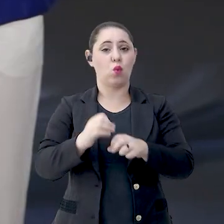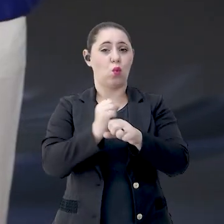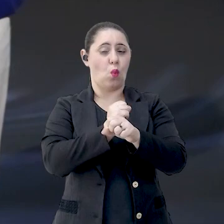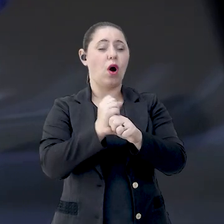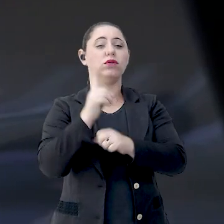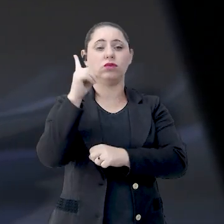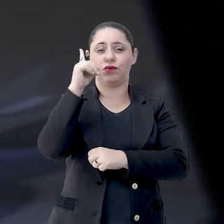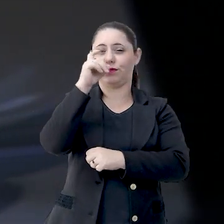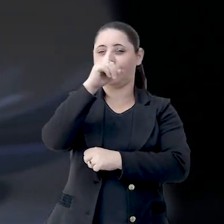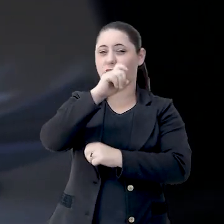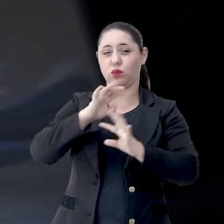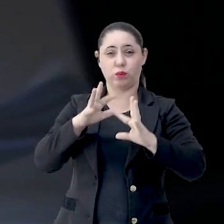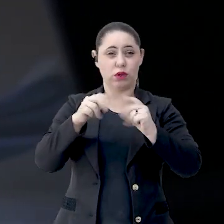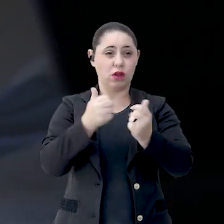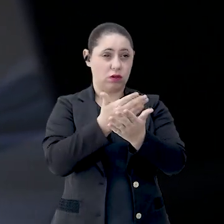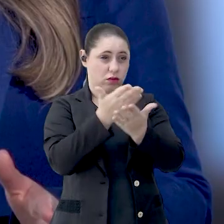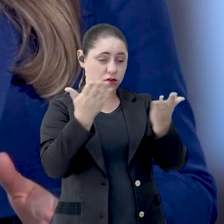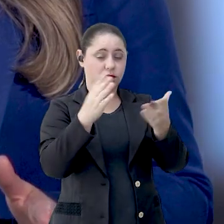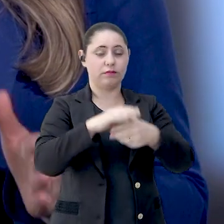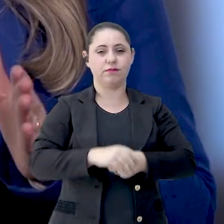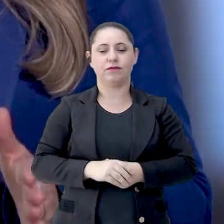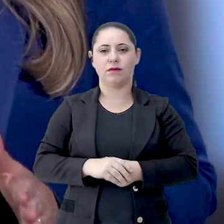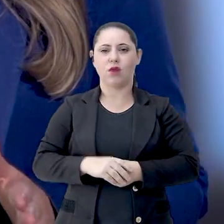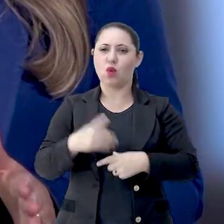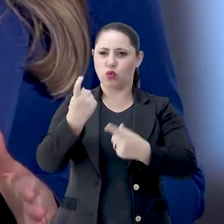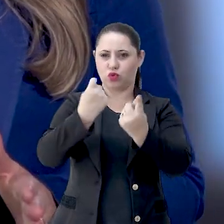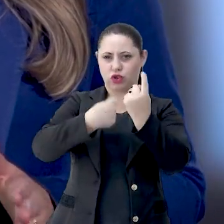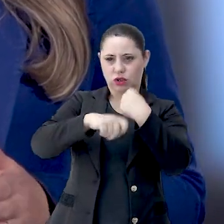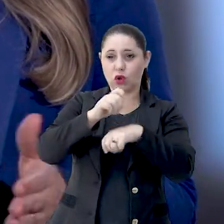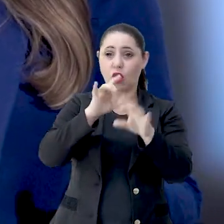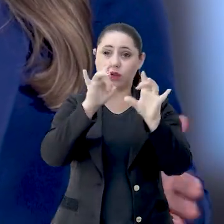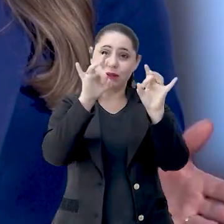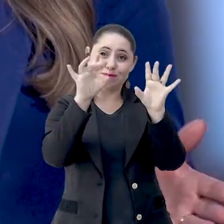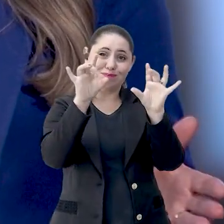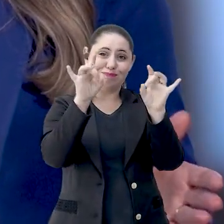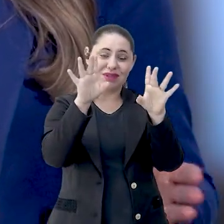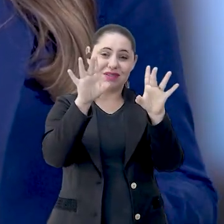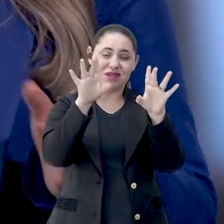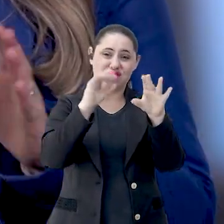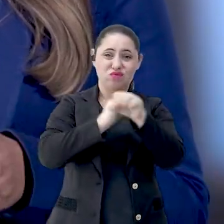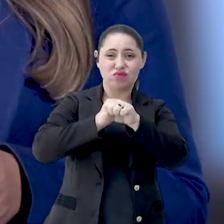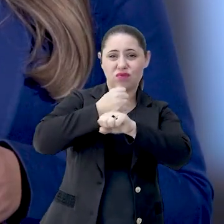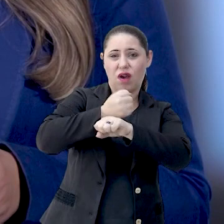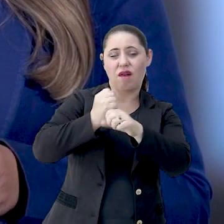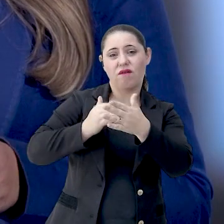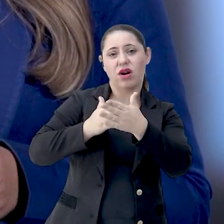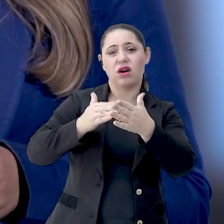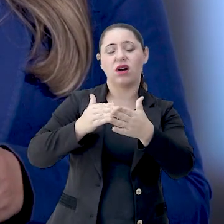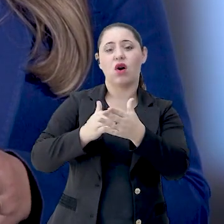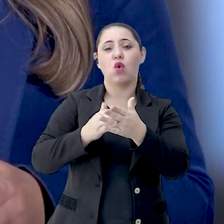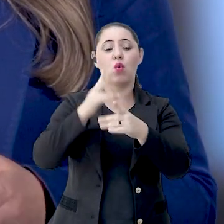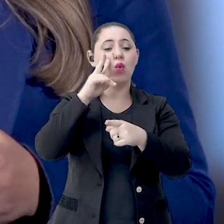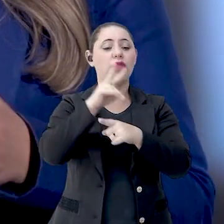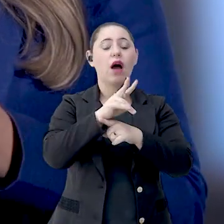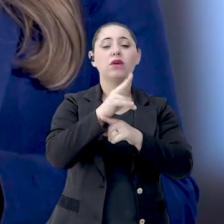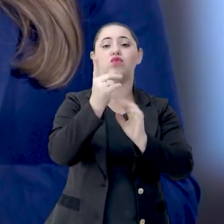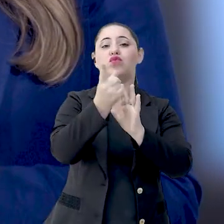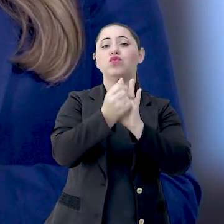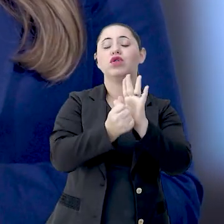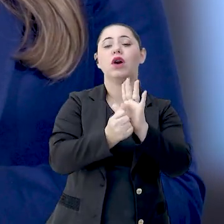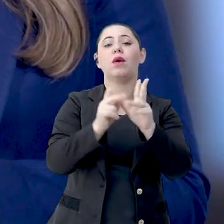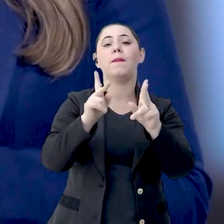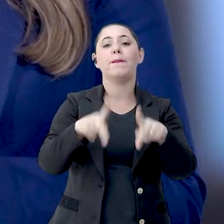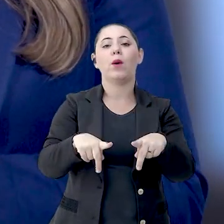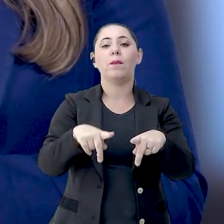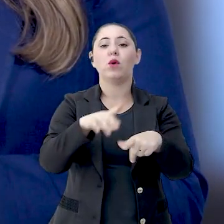O ano foi difícil para todos, para os gestores em especial. O desafio foi cuidar dos cofres